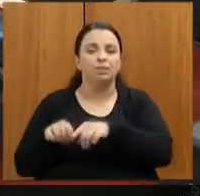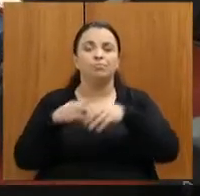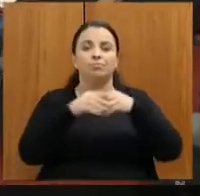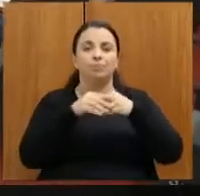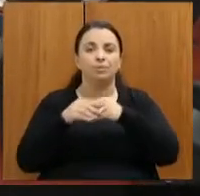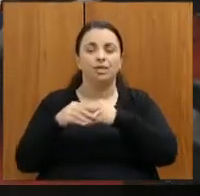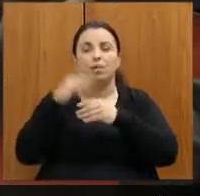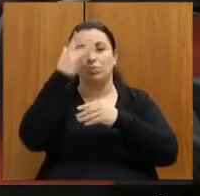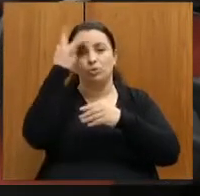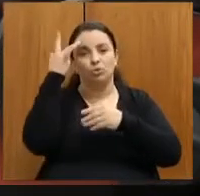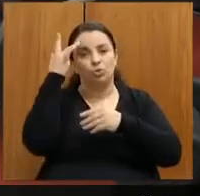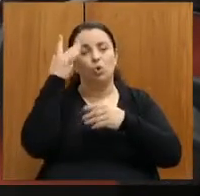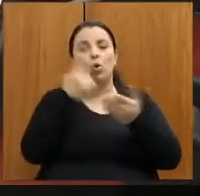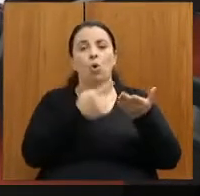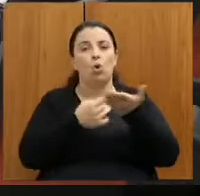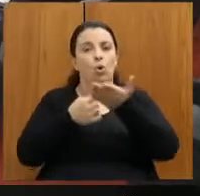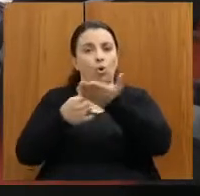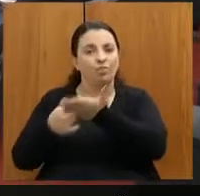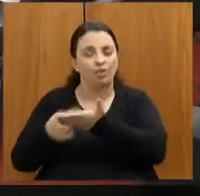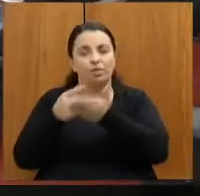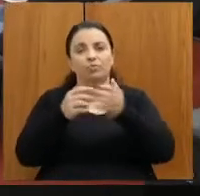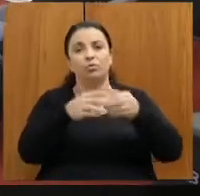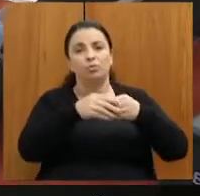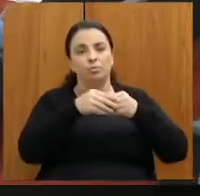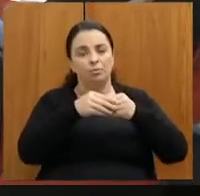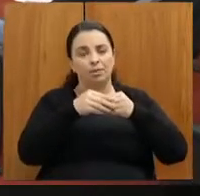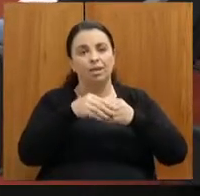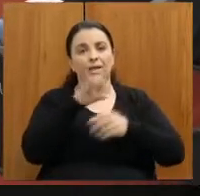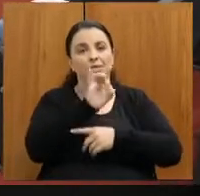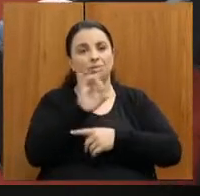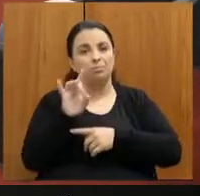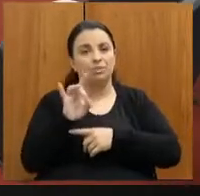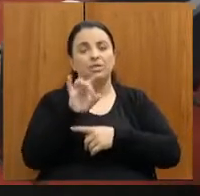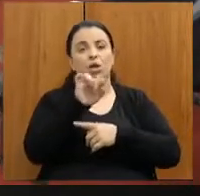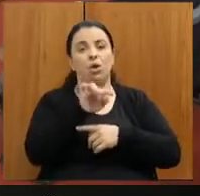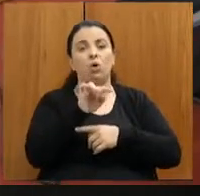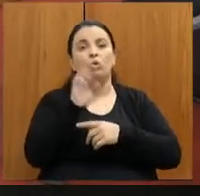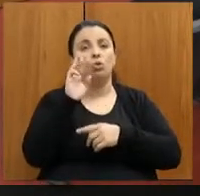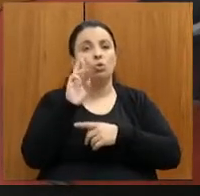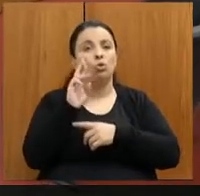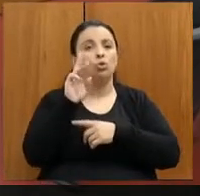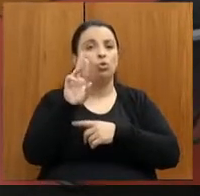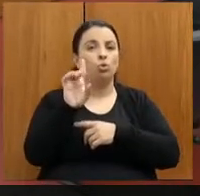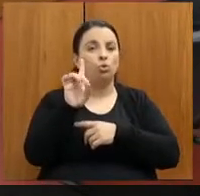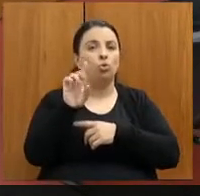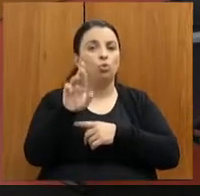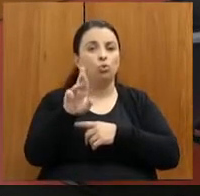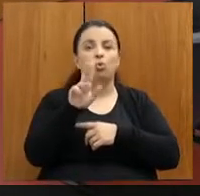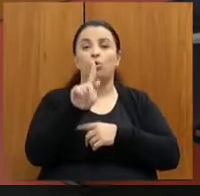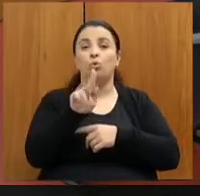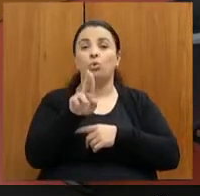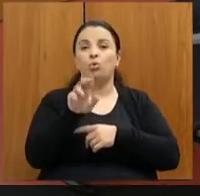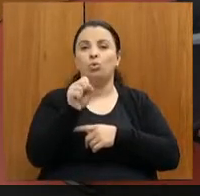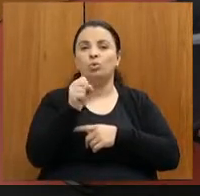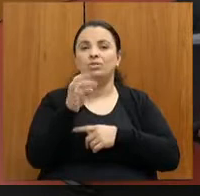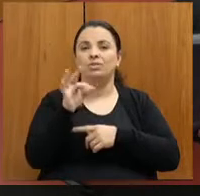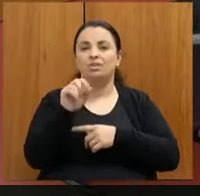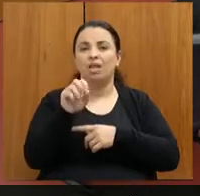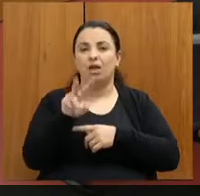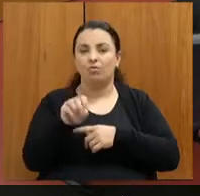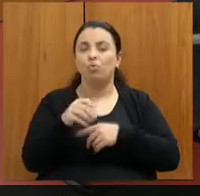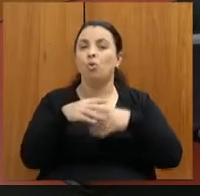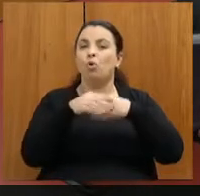forma especial também apareceu Doutor Gustavo Barbosa complementar todos os servidores